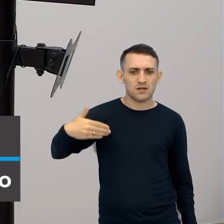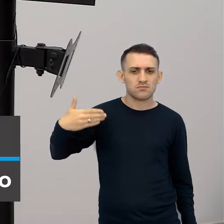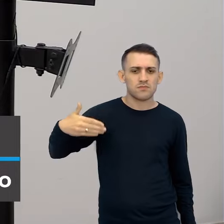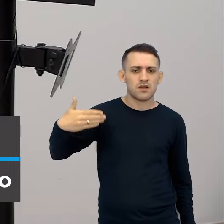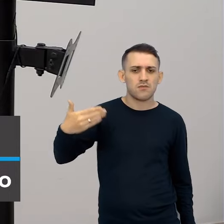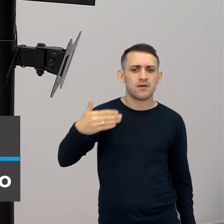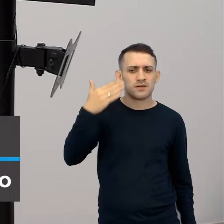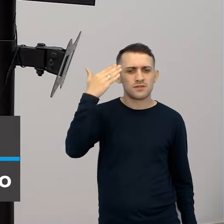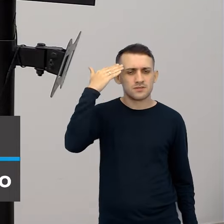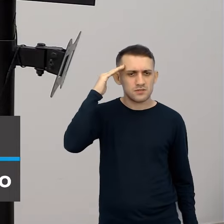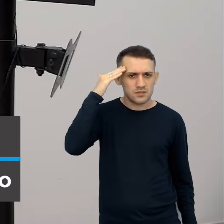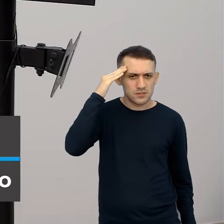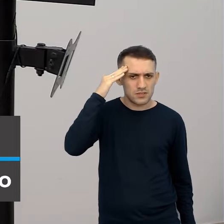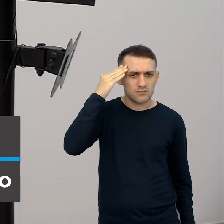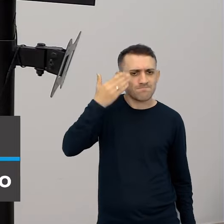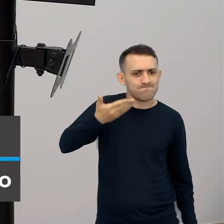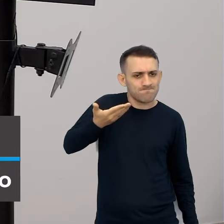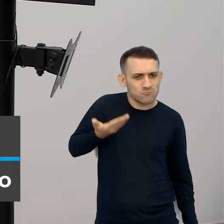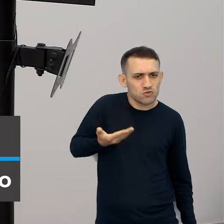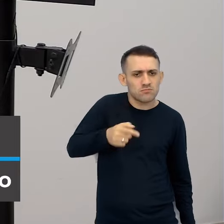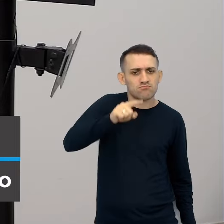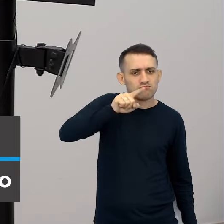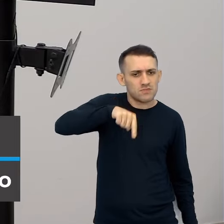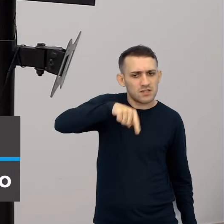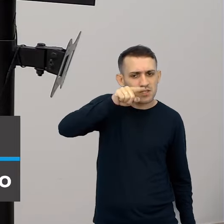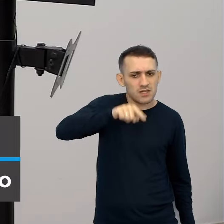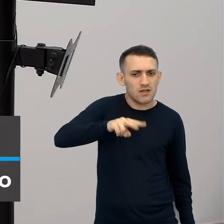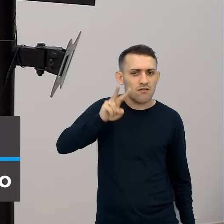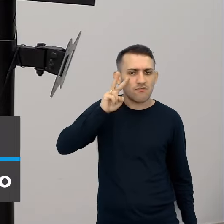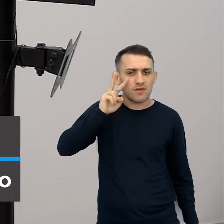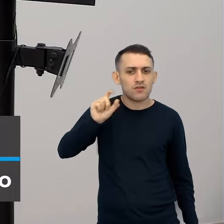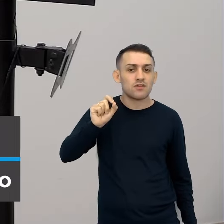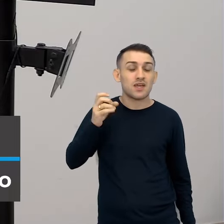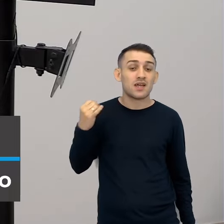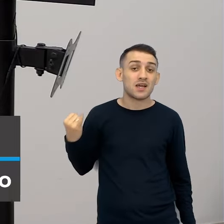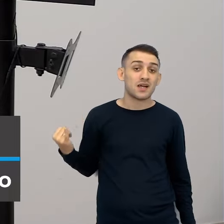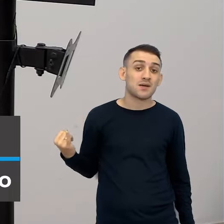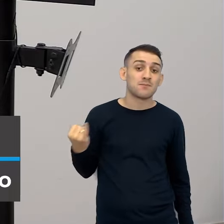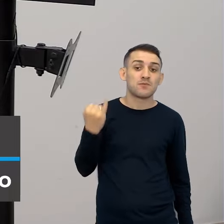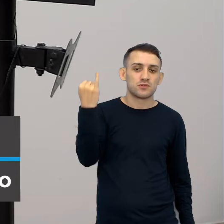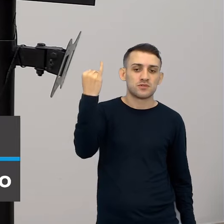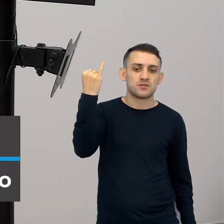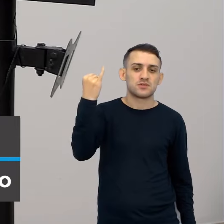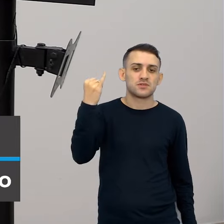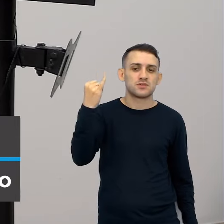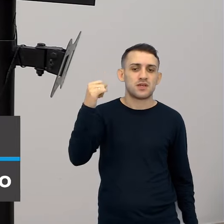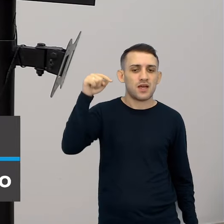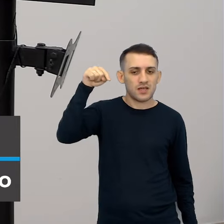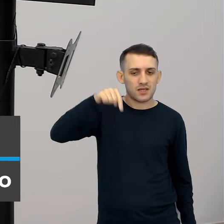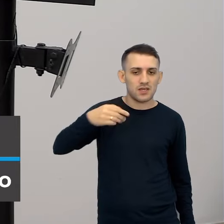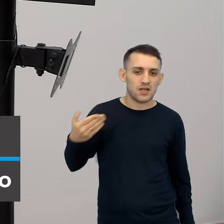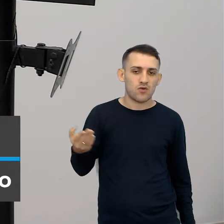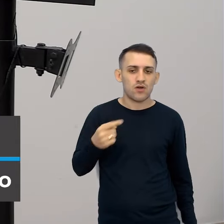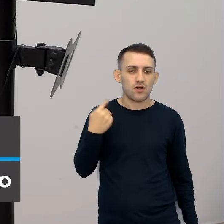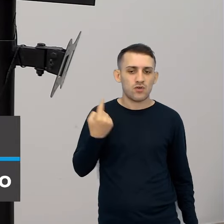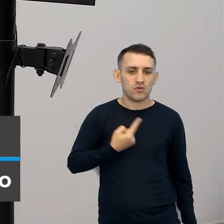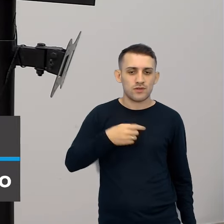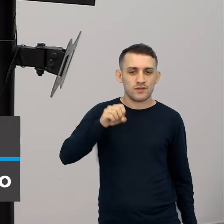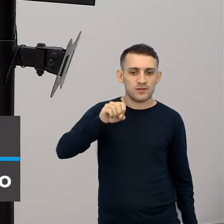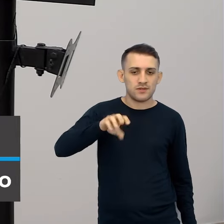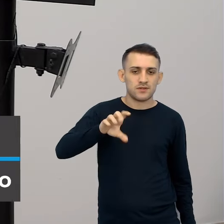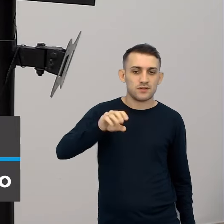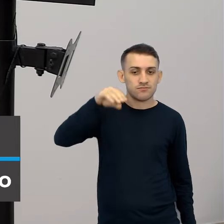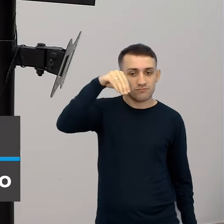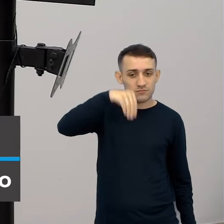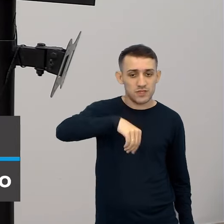estudando o material e realmente vendo a pertinência e a importância disso nessa geração que a gente está atendendo hoje em sala de aula,